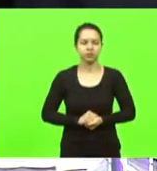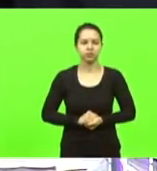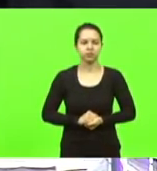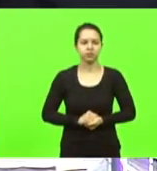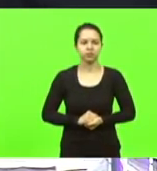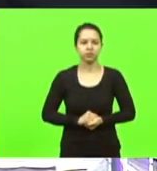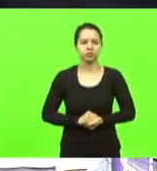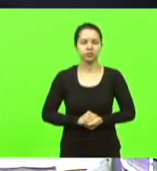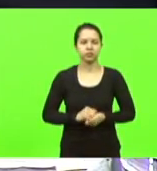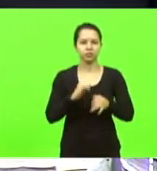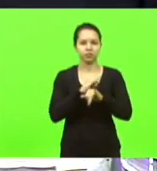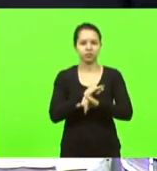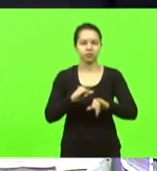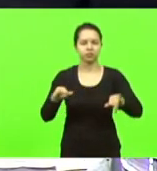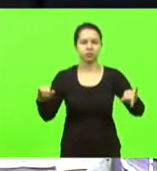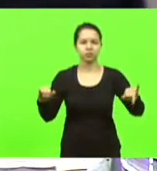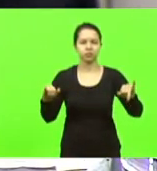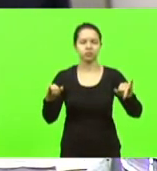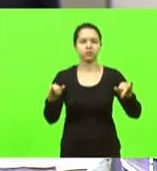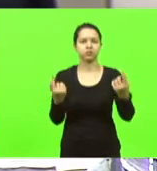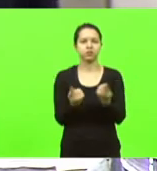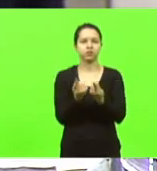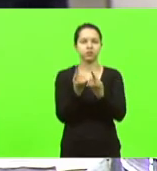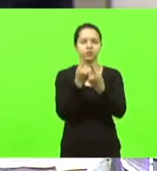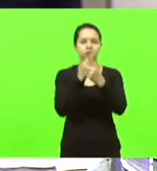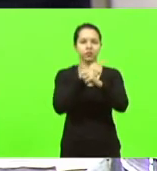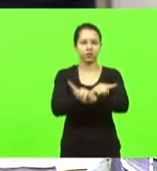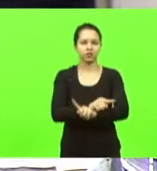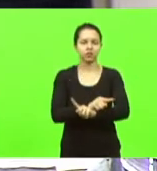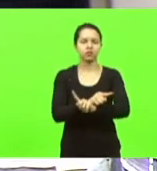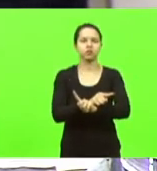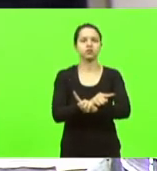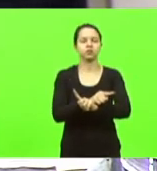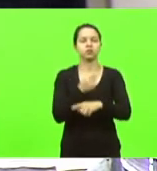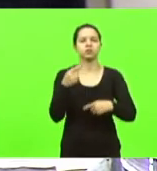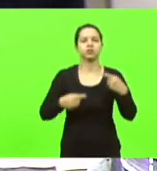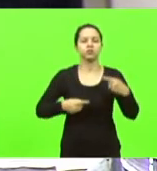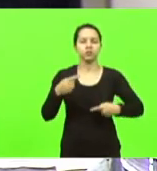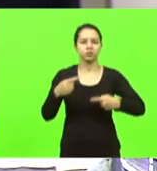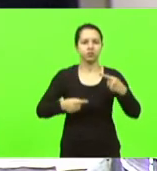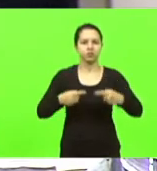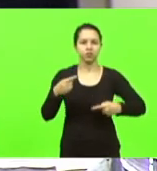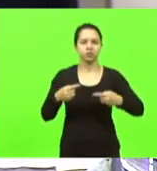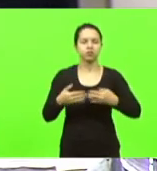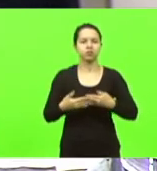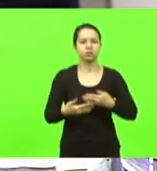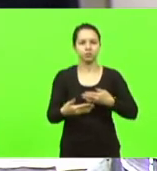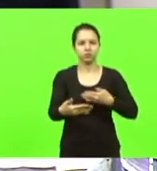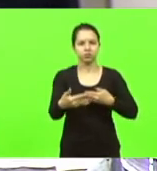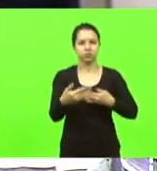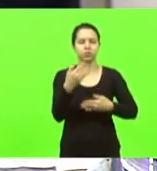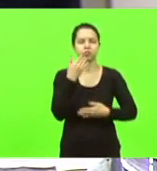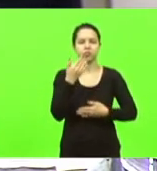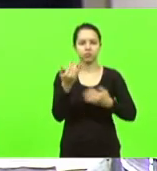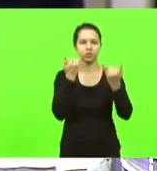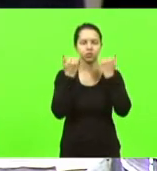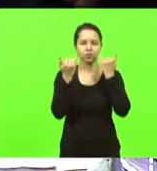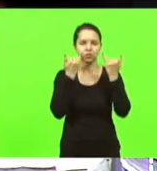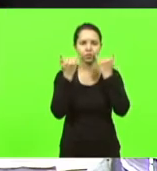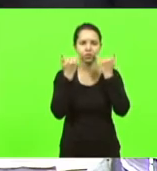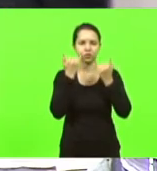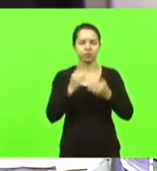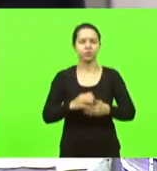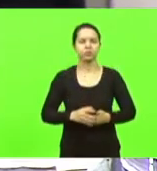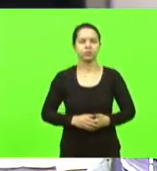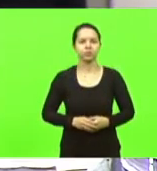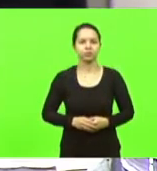o uniforme vossa excelência que faria uma inversão de pauta primeiramente vamos lá parecer aos pedidos de informação pedidos